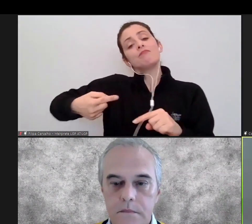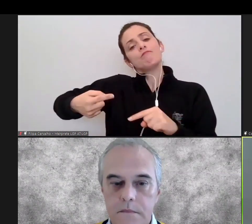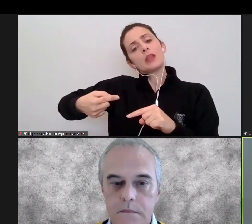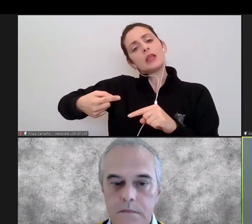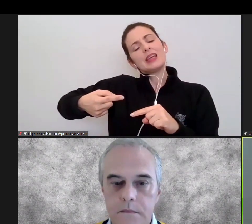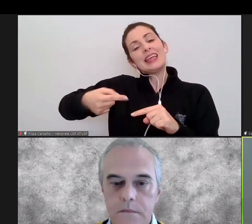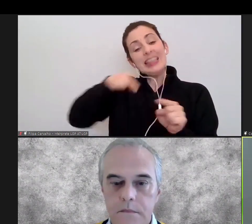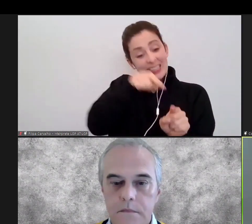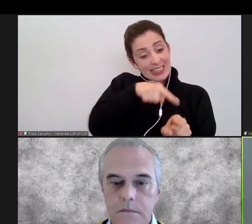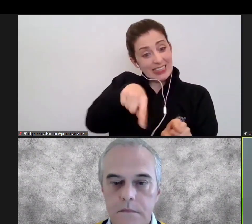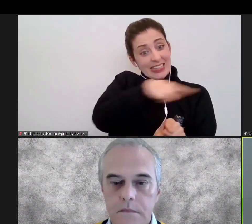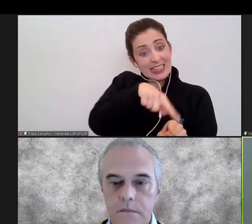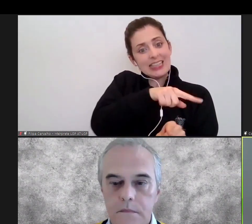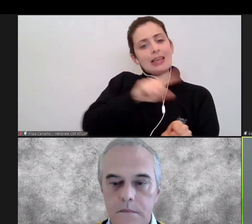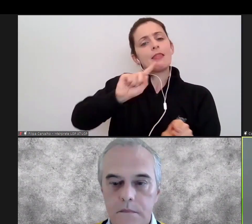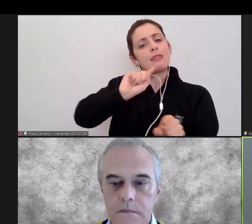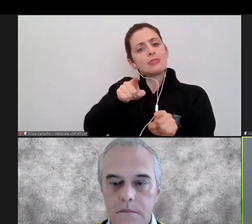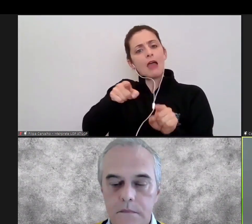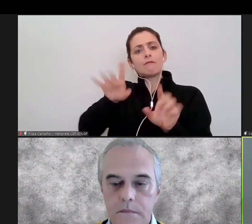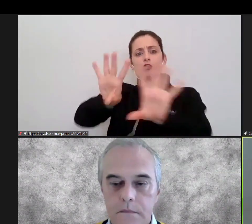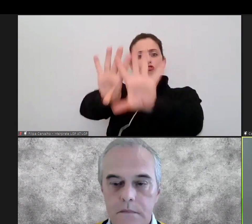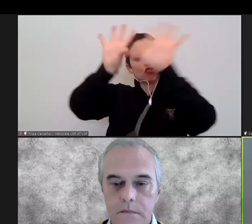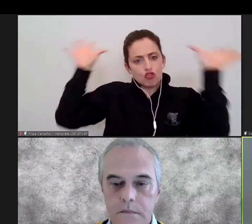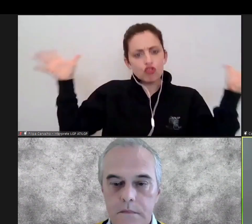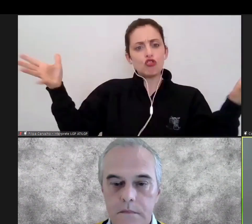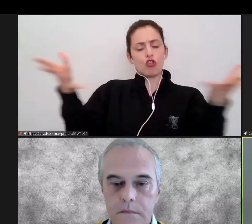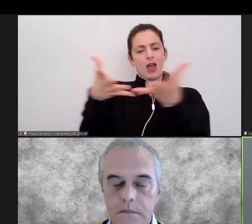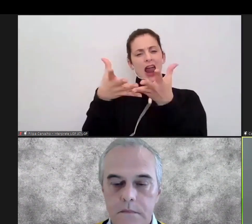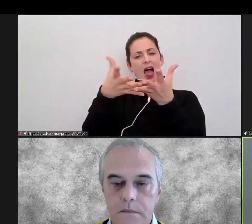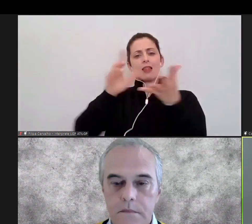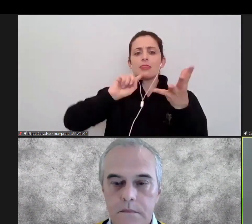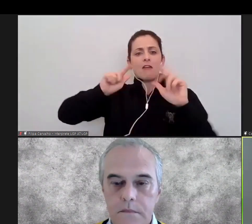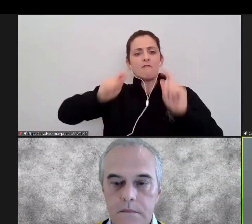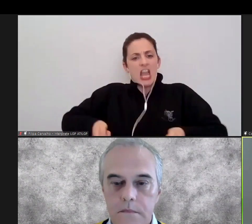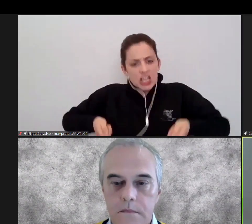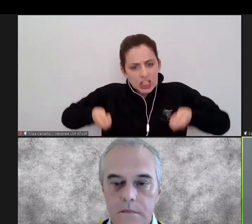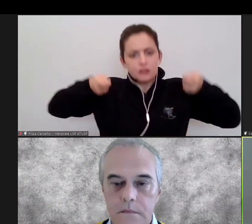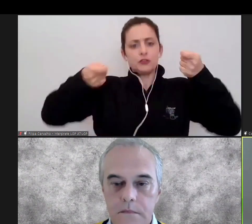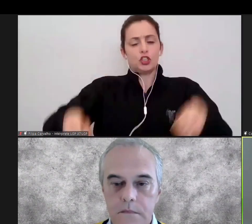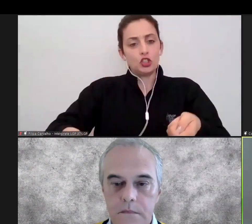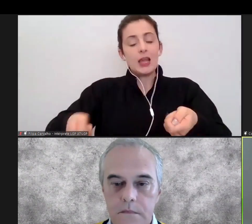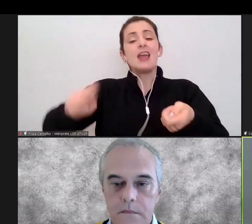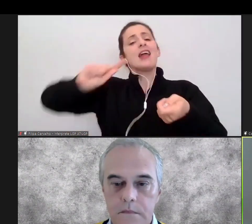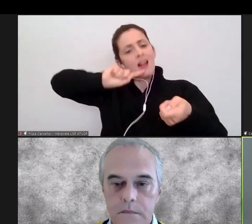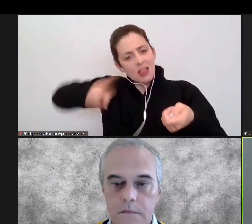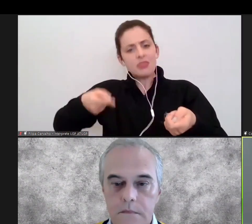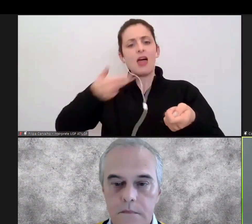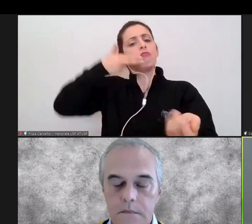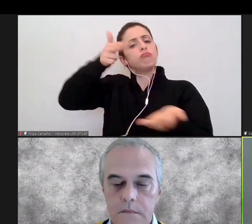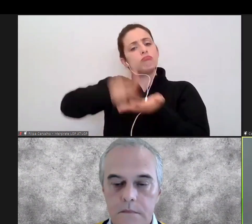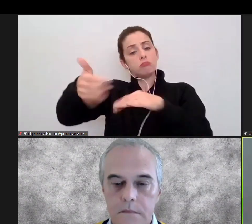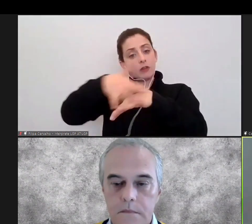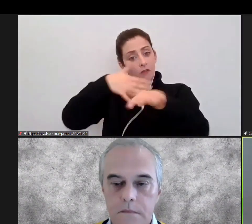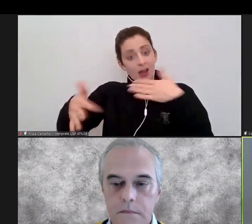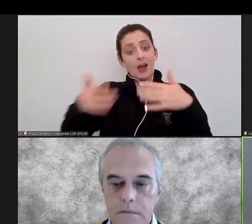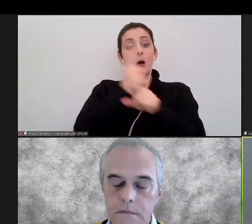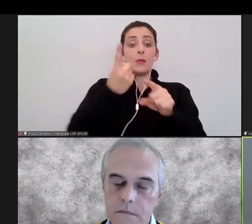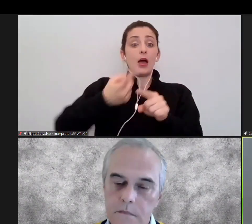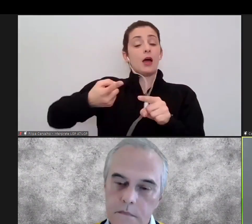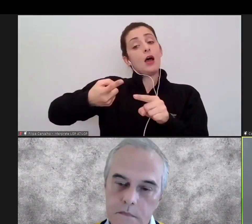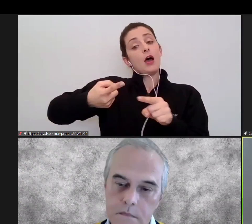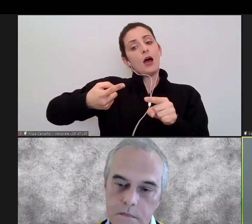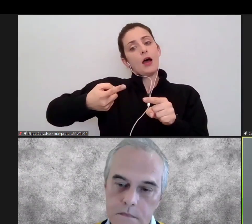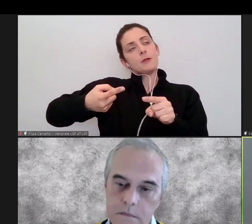ser generalizado, temos que fazer um investimento mesmo grande, porque estamos aqui a criar, e principalmente com